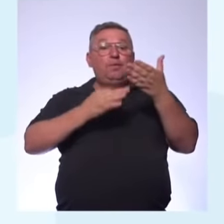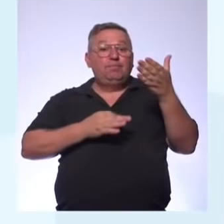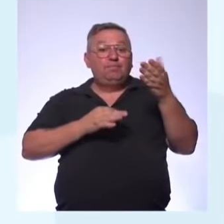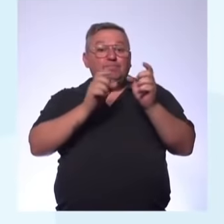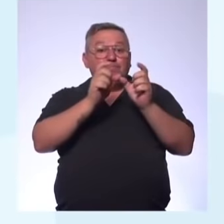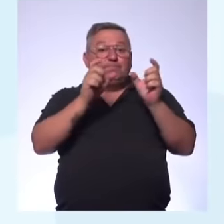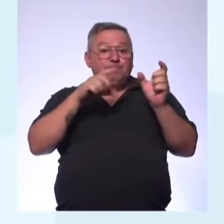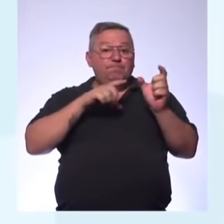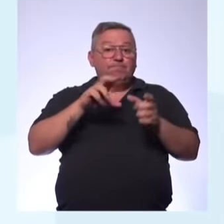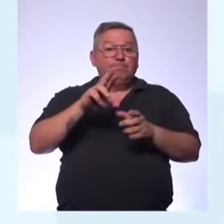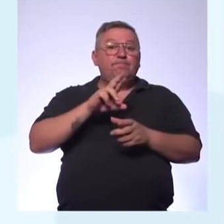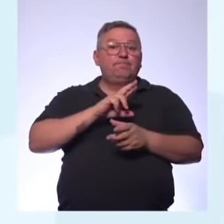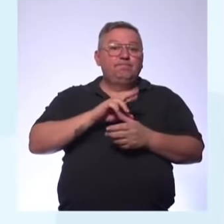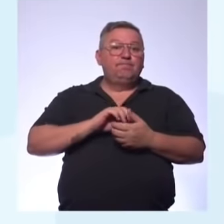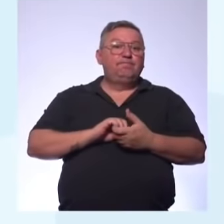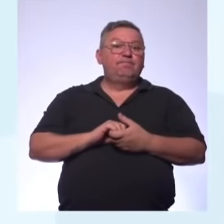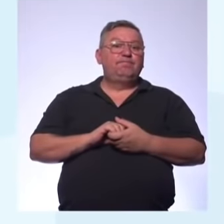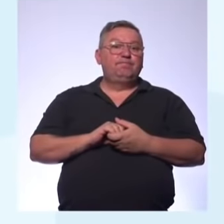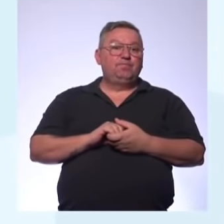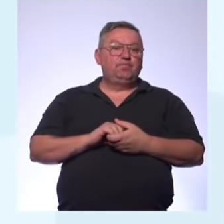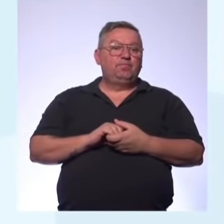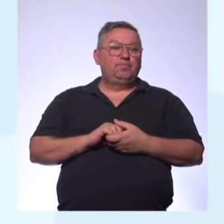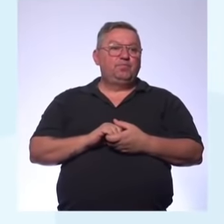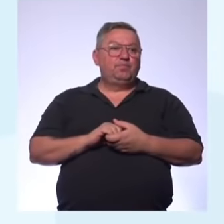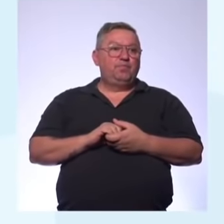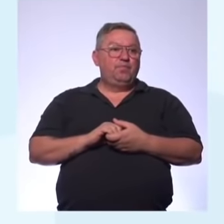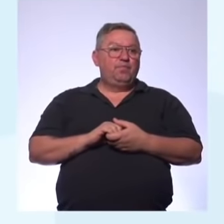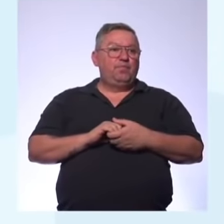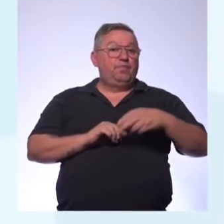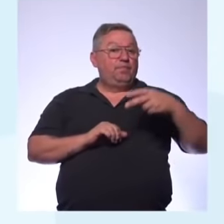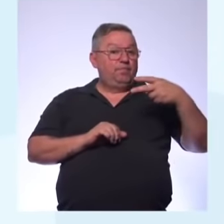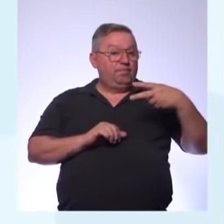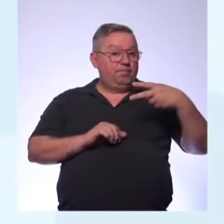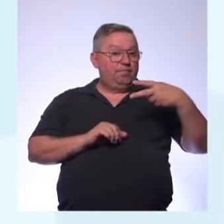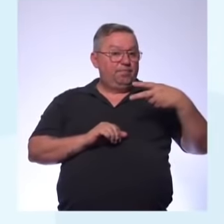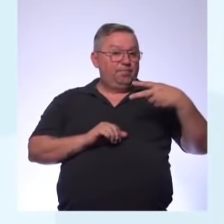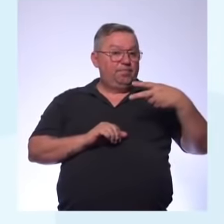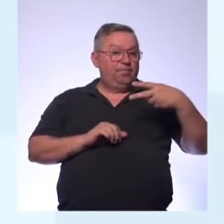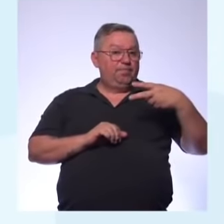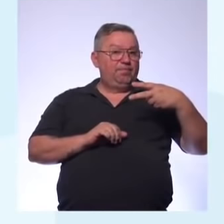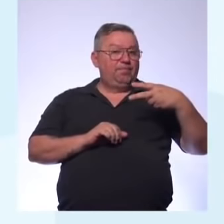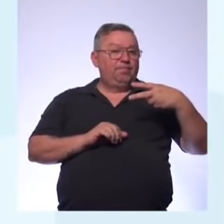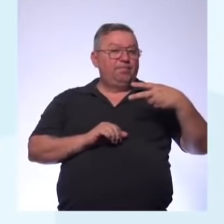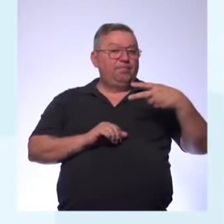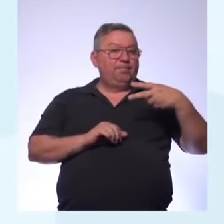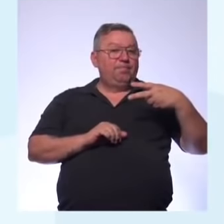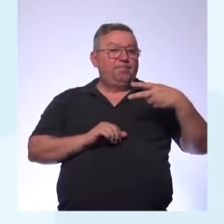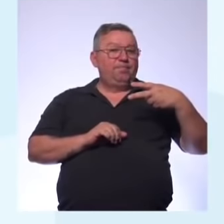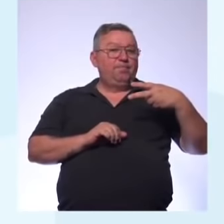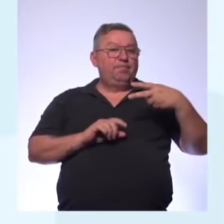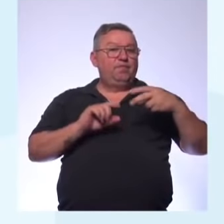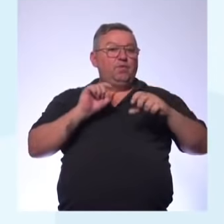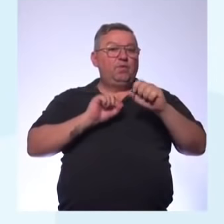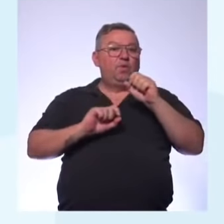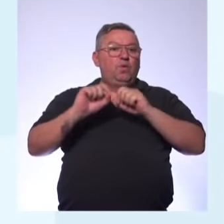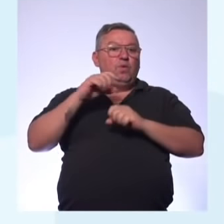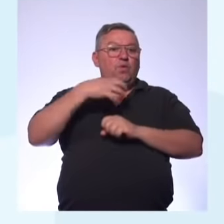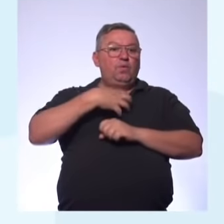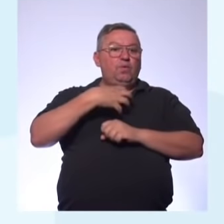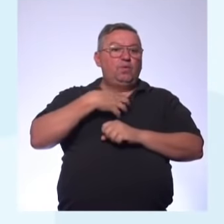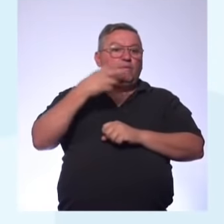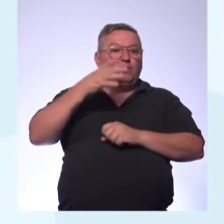naquele pedaço vai estar resposta Tá certo a segunda What is your Land ravers O que são